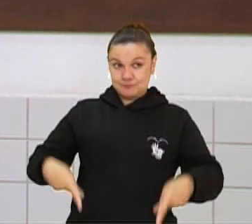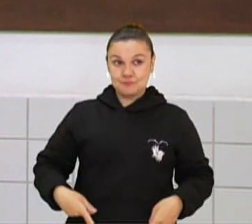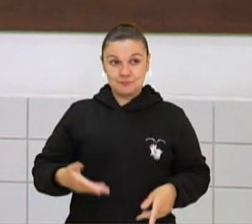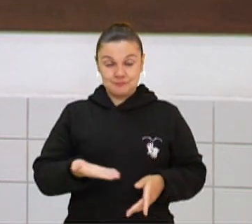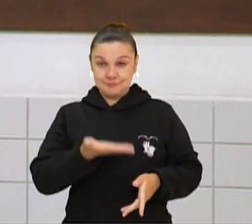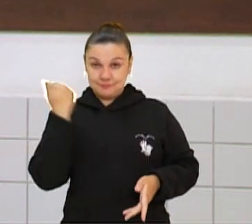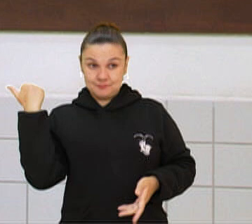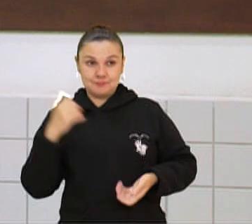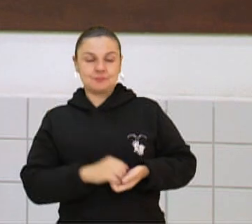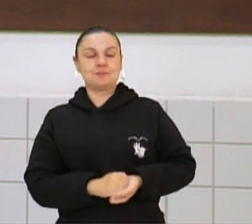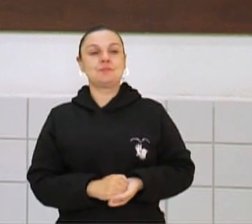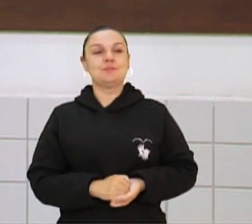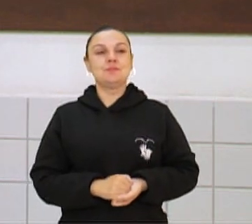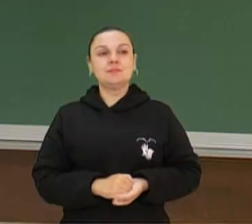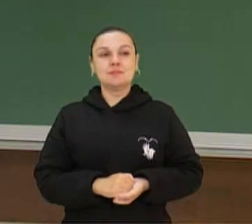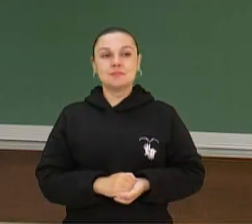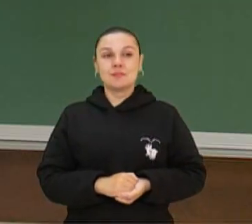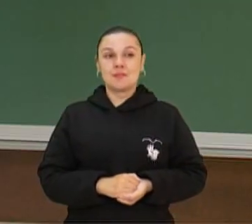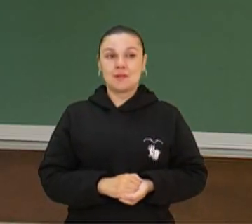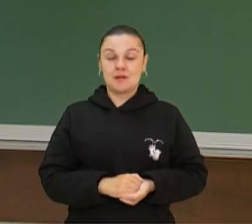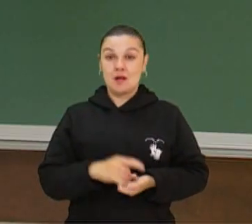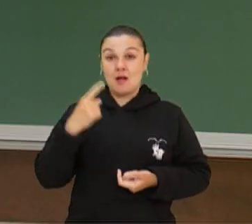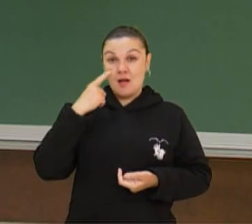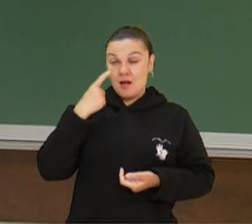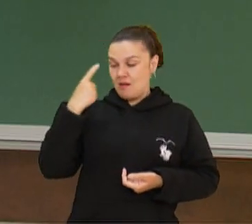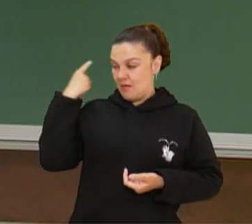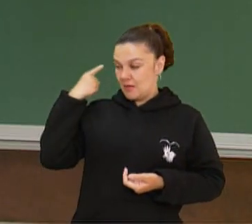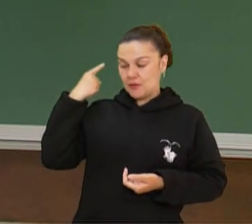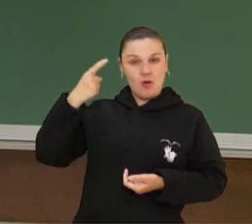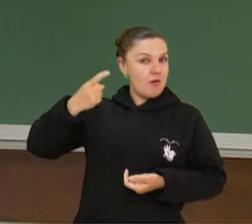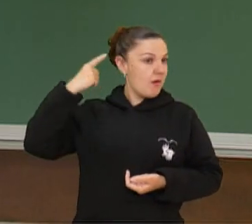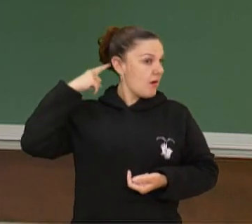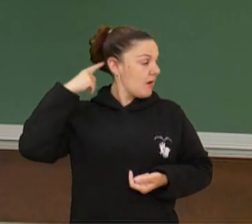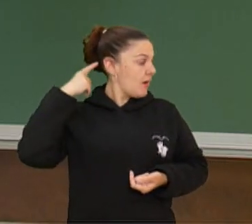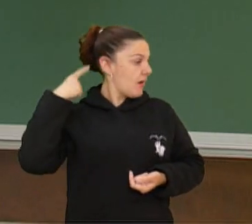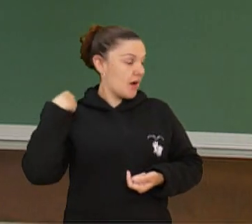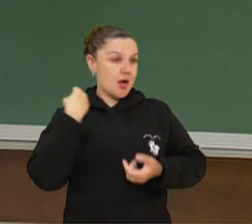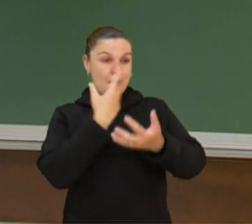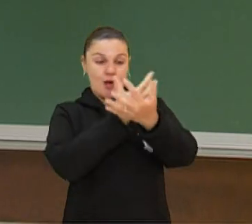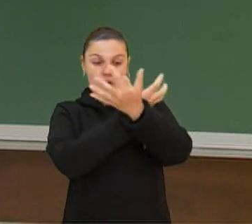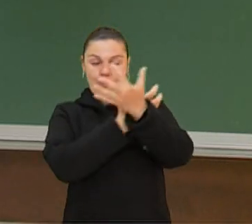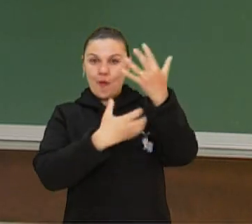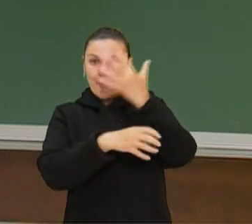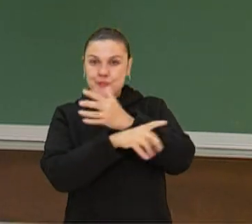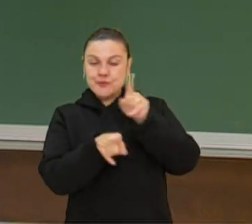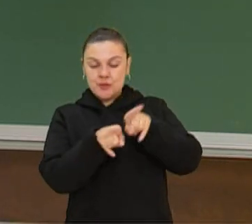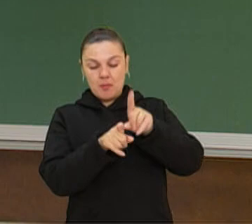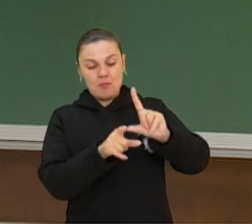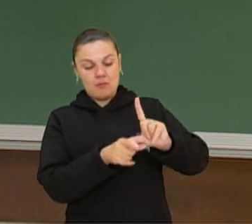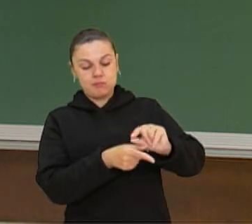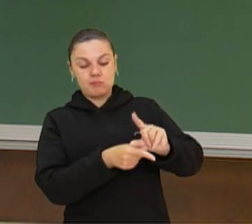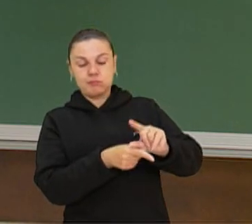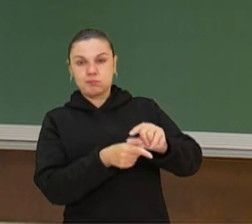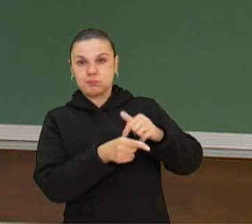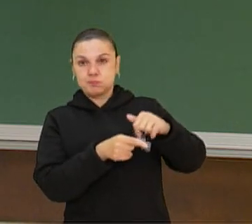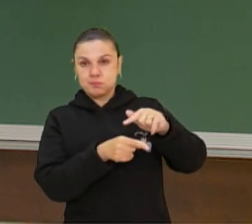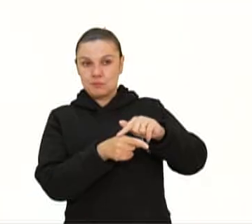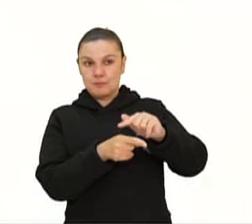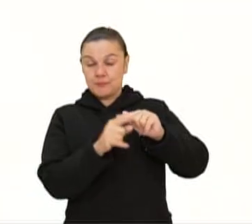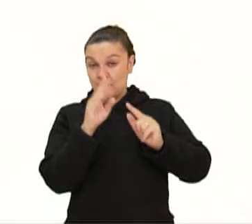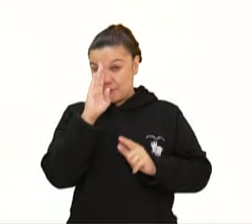Vamos acompanhar no slide aqui? Então, nós temos aqui o sistema esquelético, que ele é formado por ossos e cartilagens, e eles têm